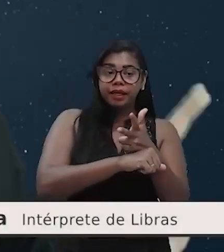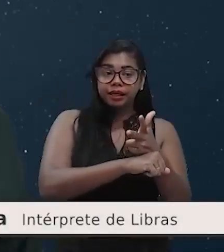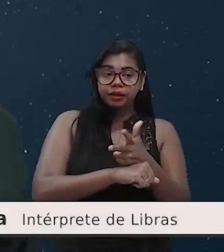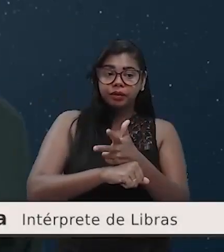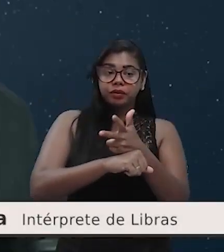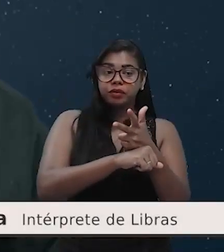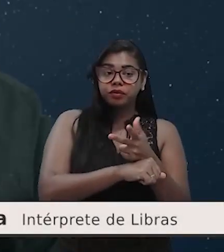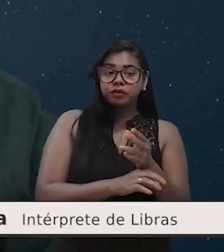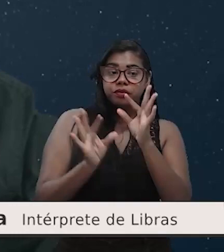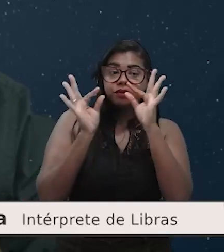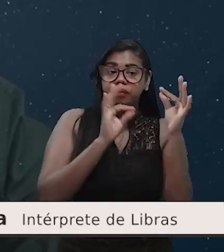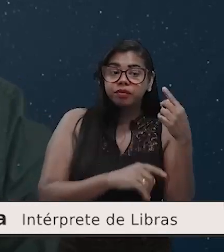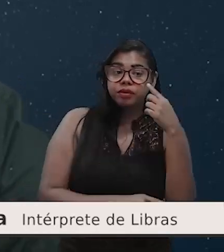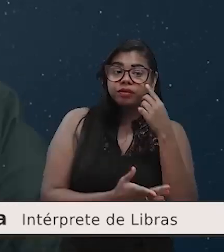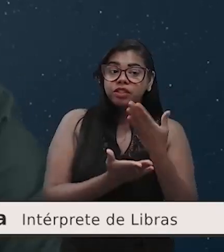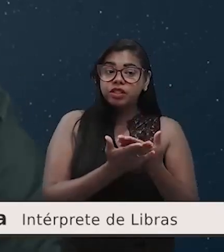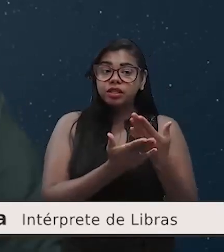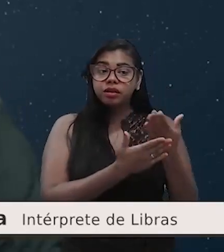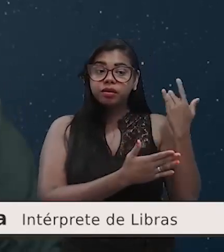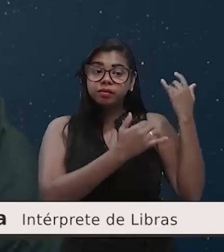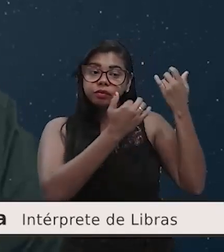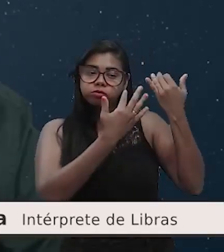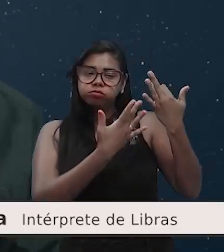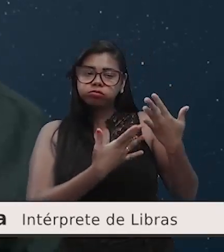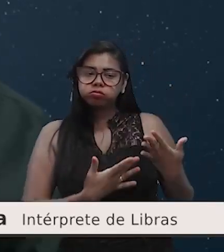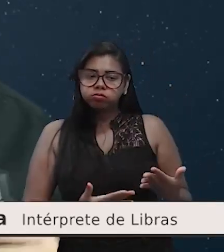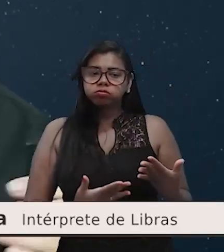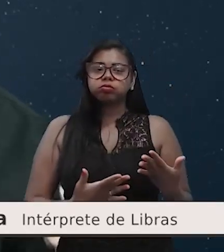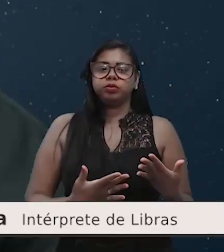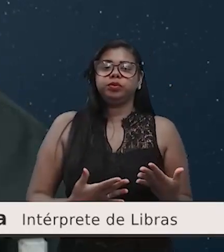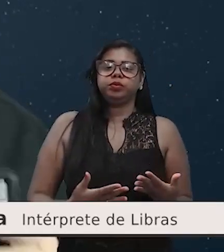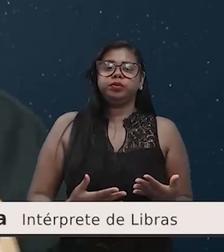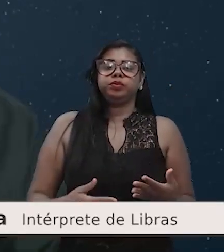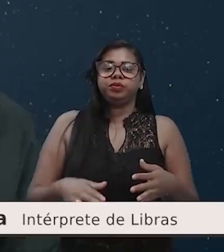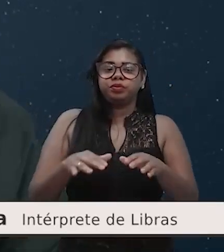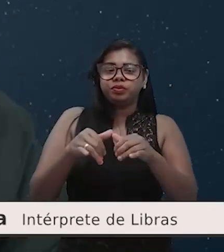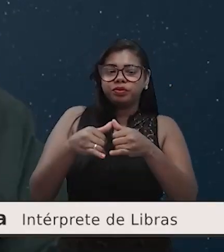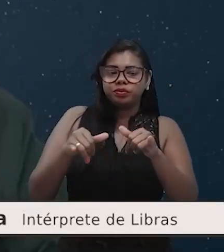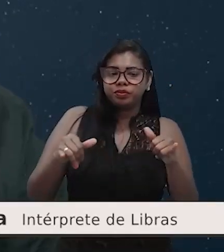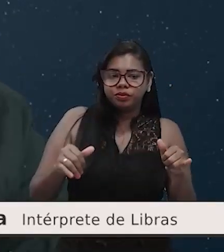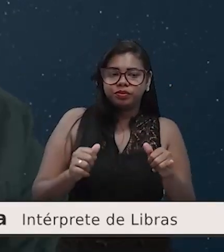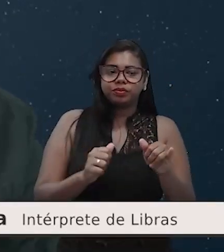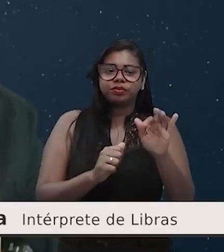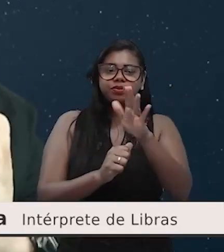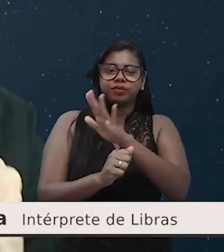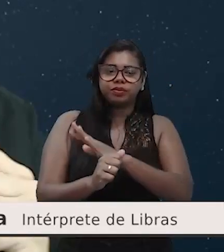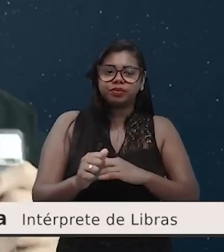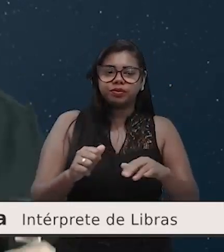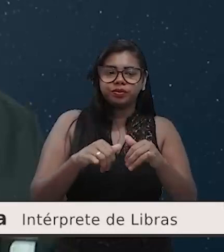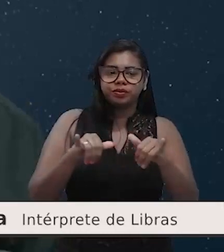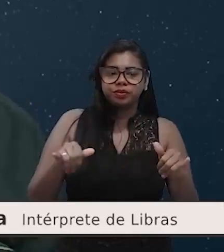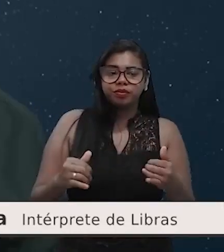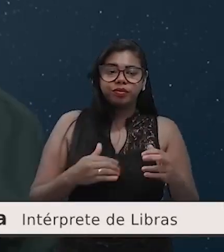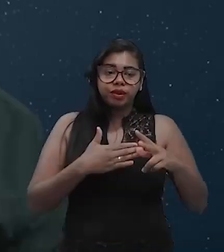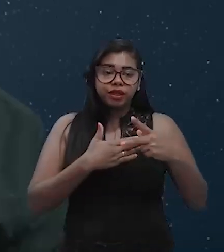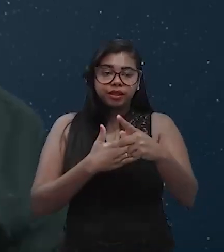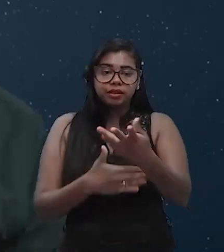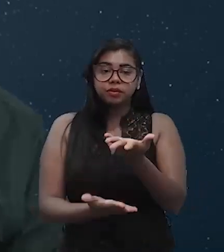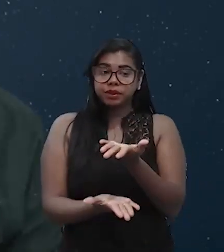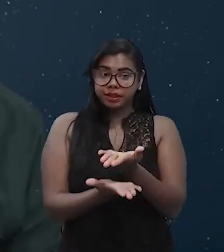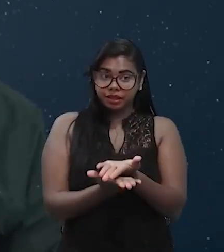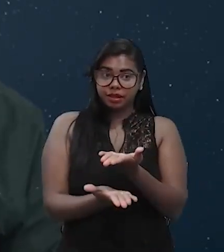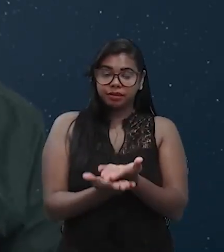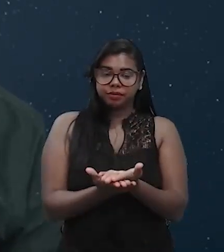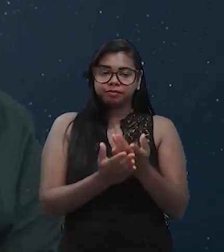aula anterior, onde a gente falou de corrente elétrica e falou de energia e potência. Nesta sequência da aula, a gente